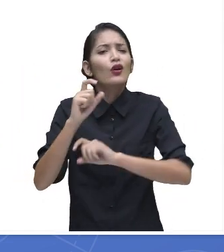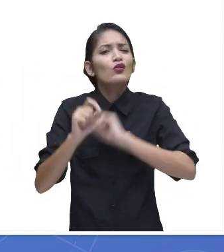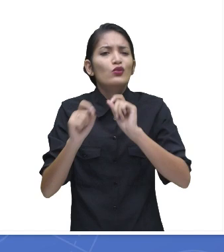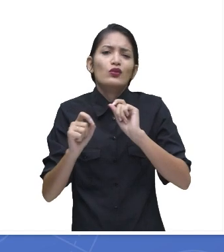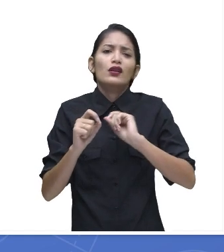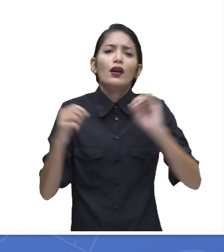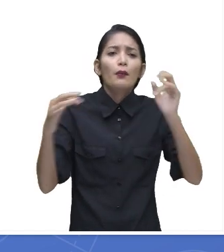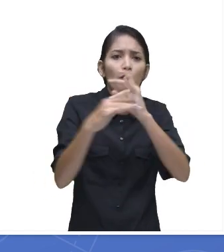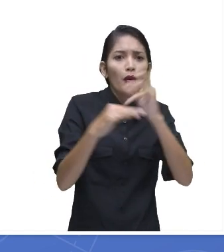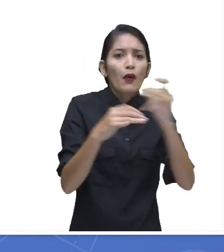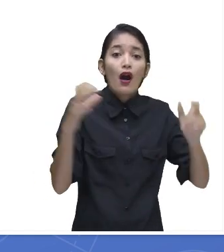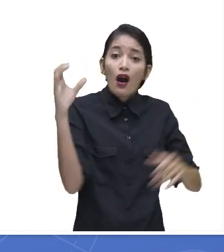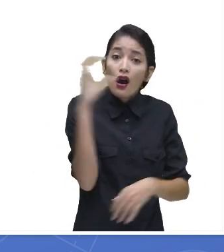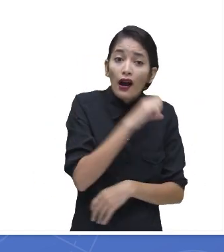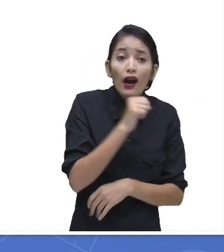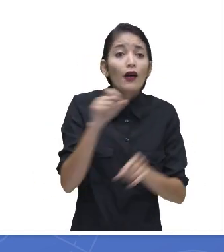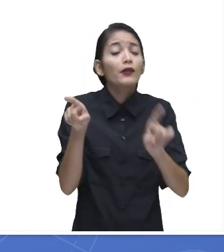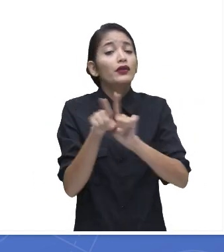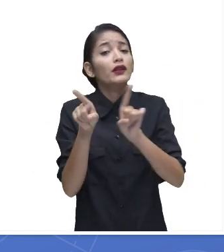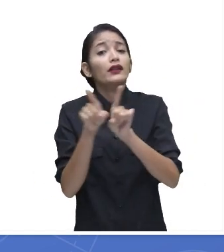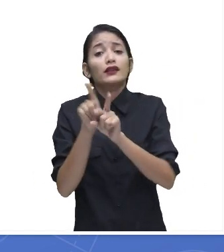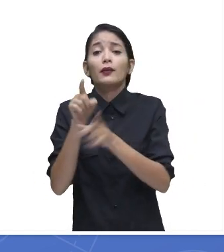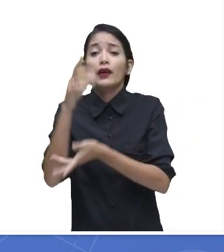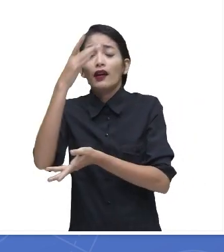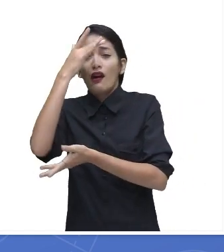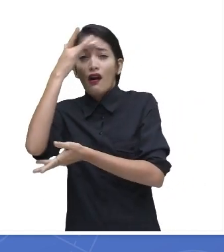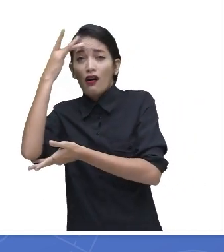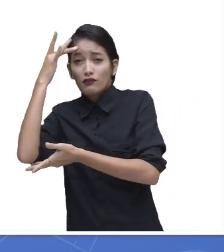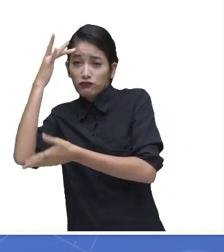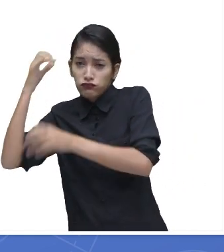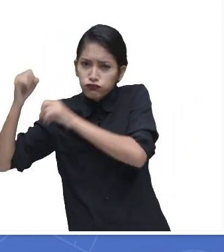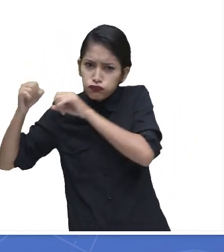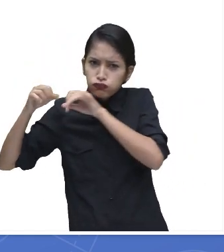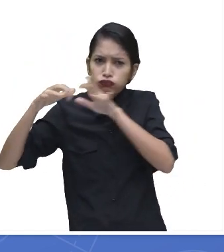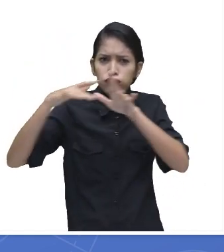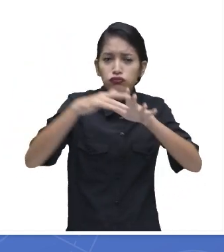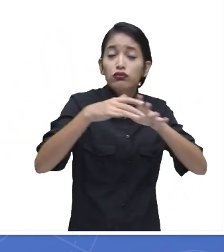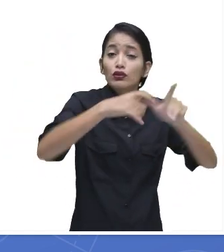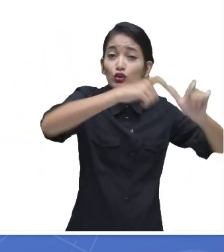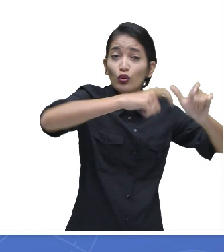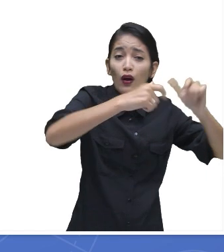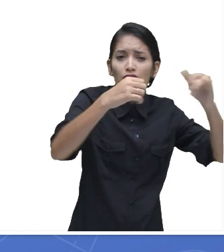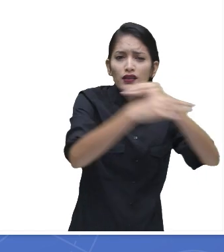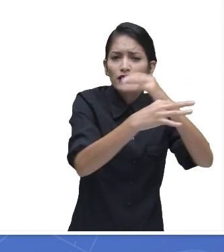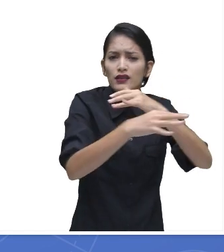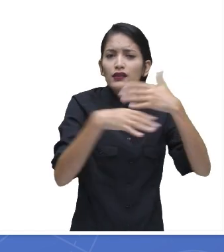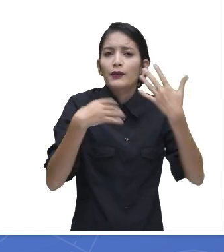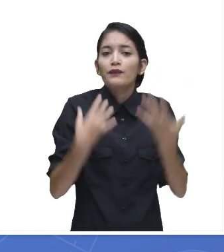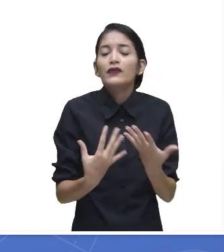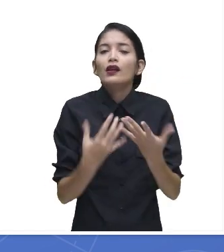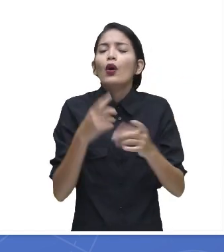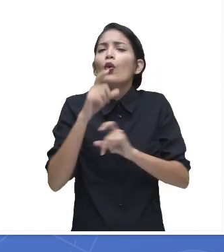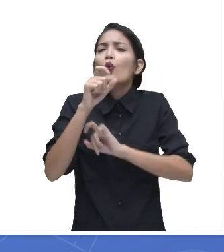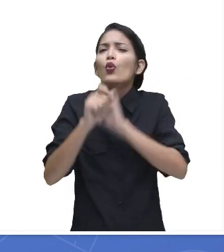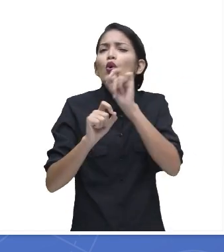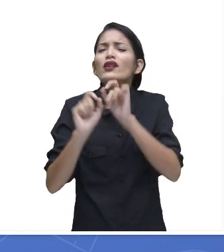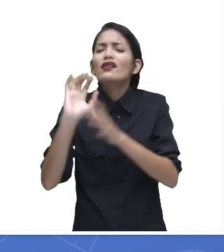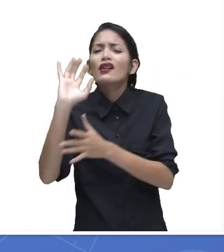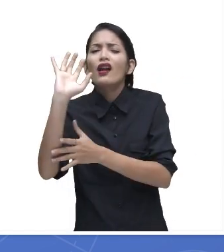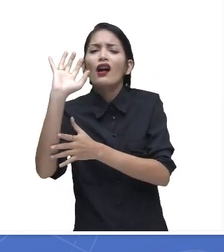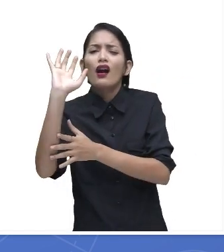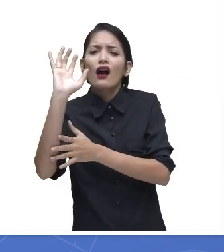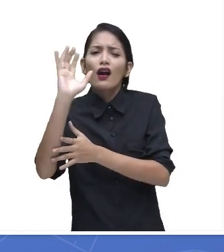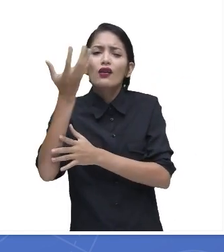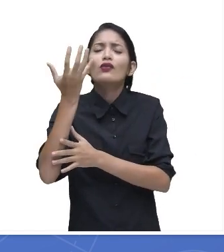urbanização acelerada e a concentração espacial da população em metrópoles. Um dos efeitos dessas